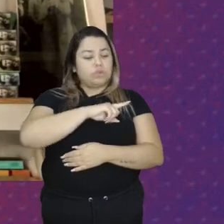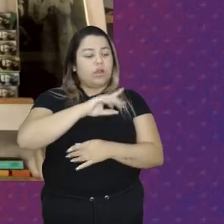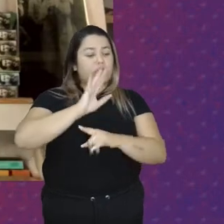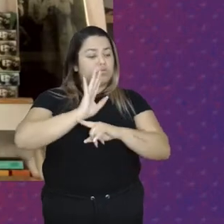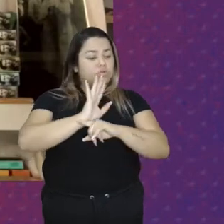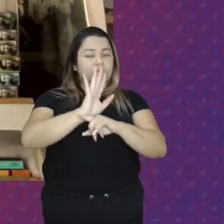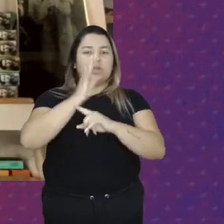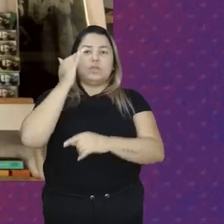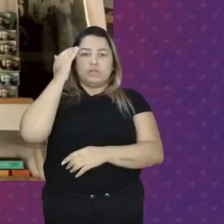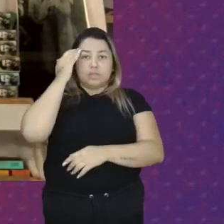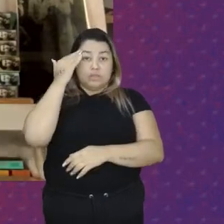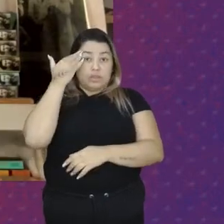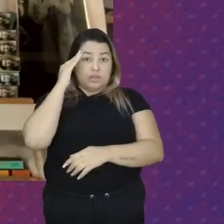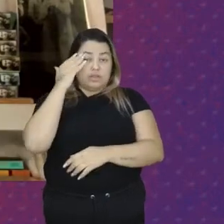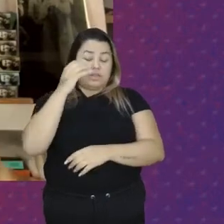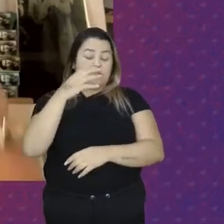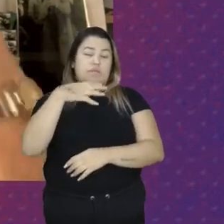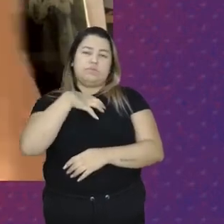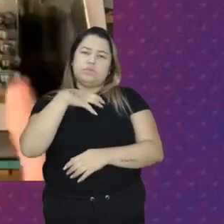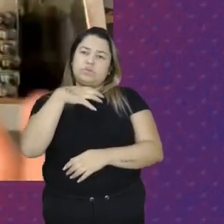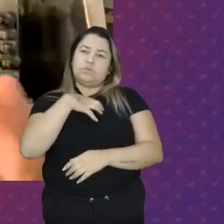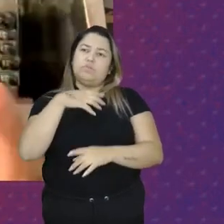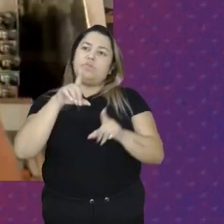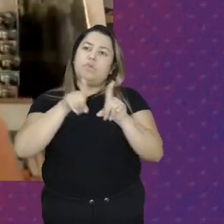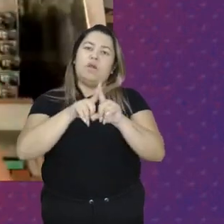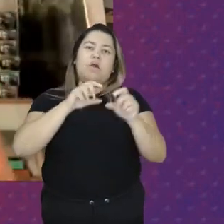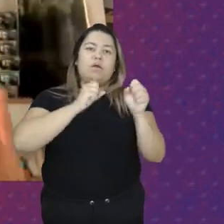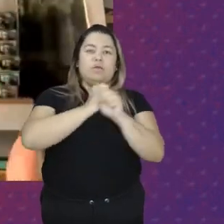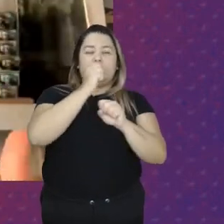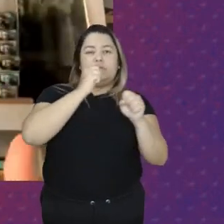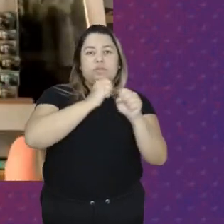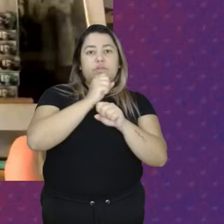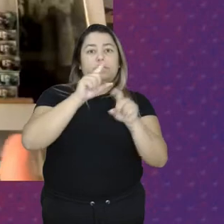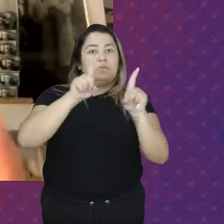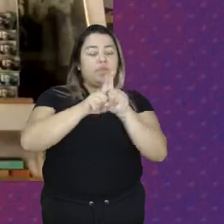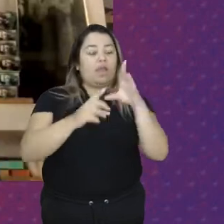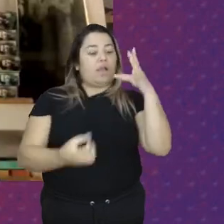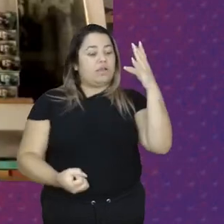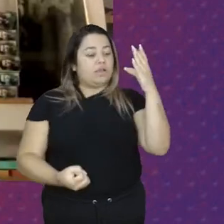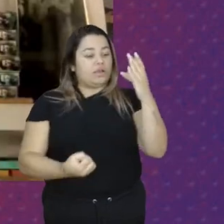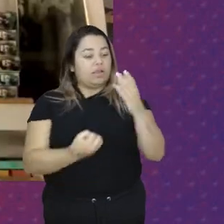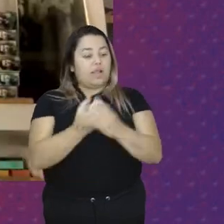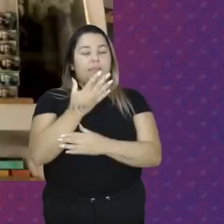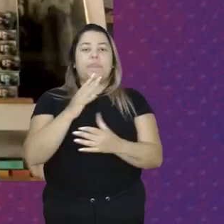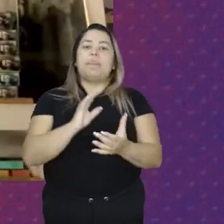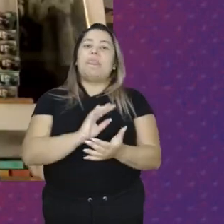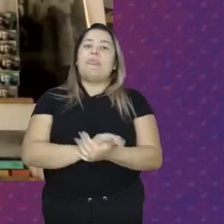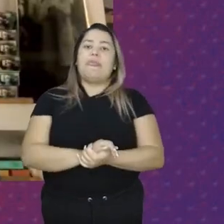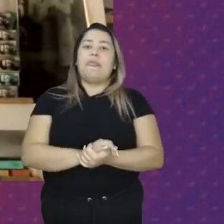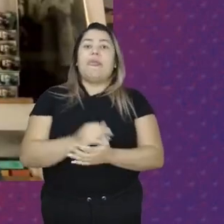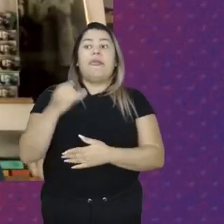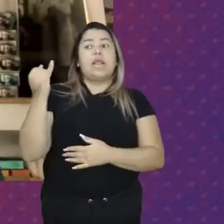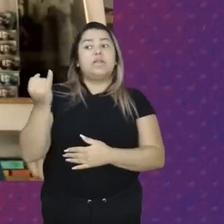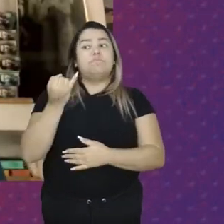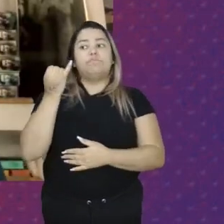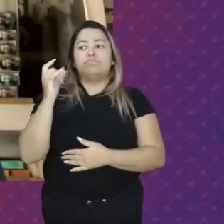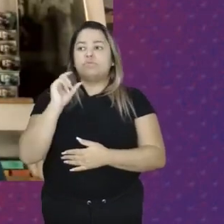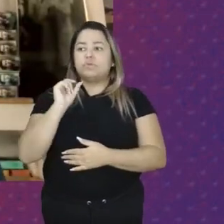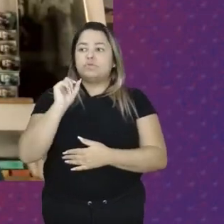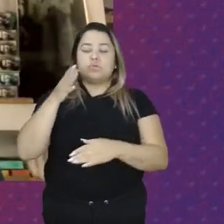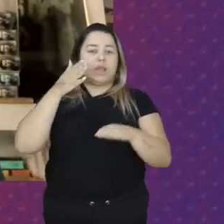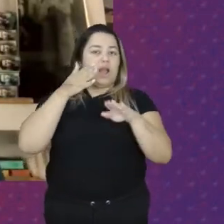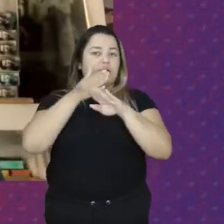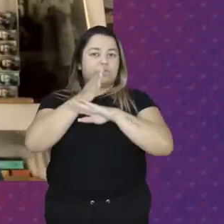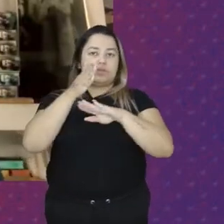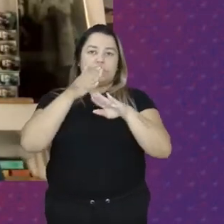a senti-lo e a construir ideias e também a criar. Então, é muito importante o